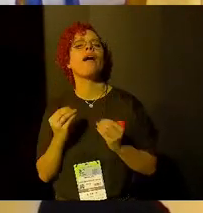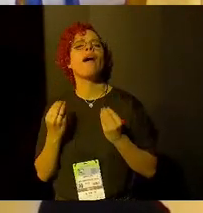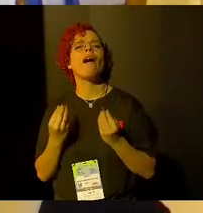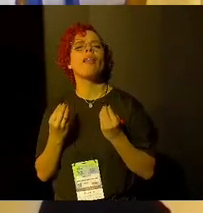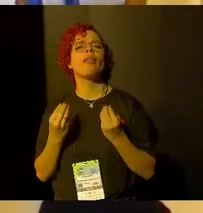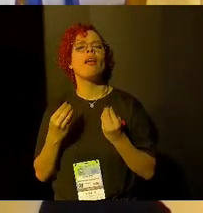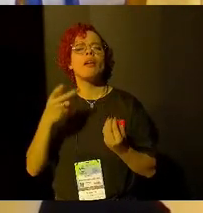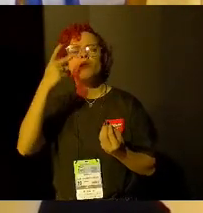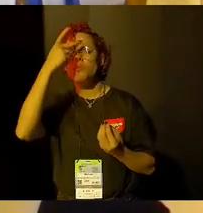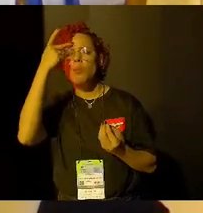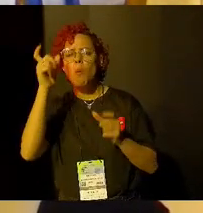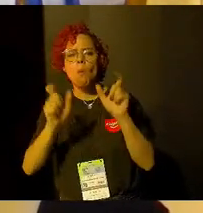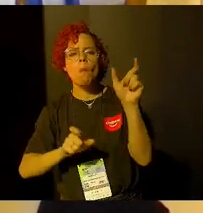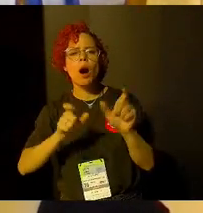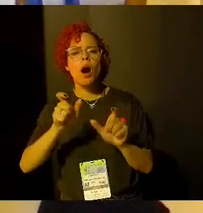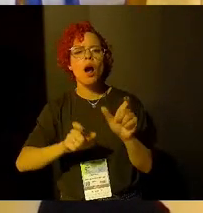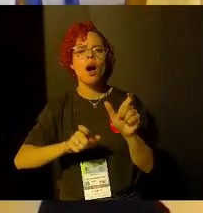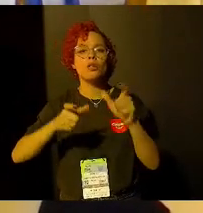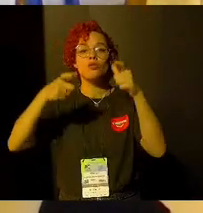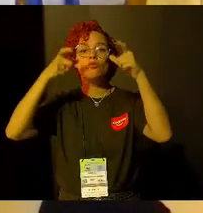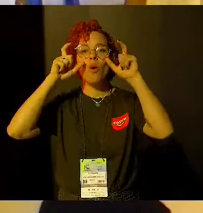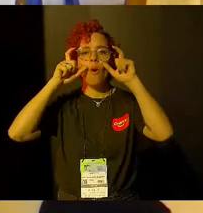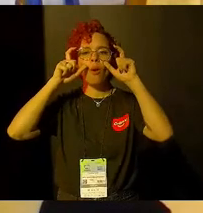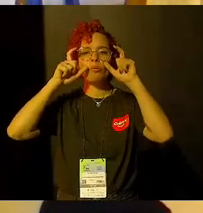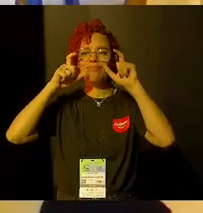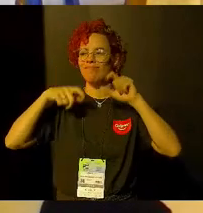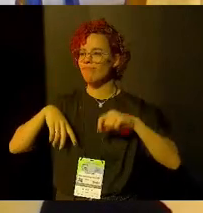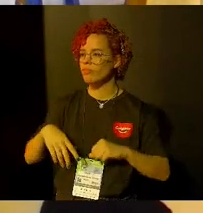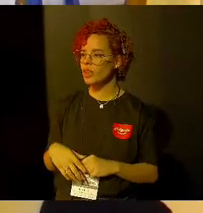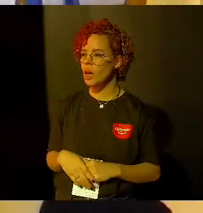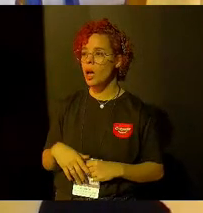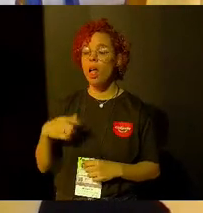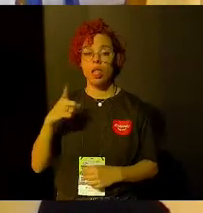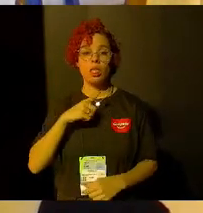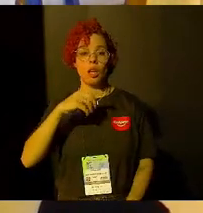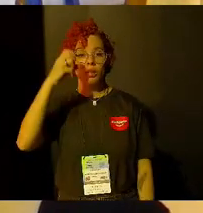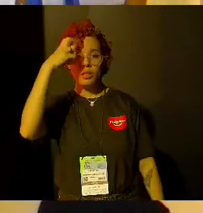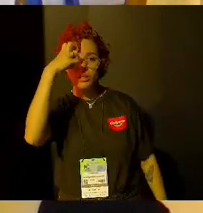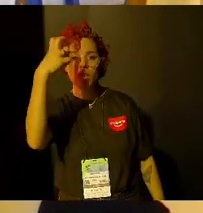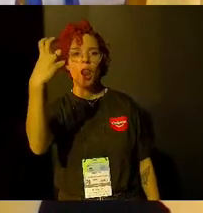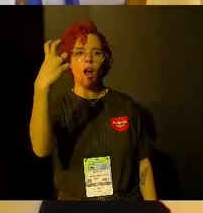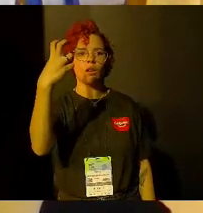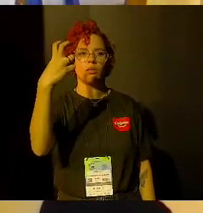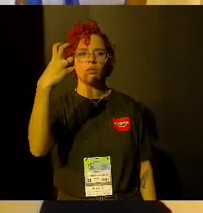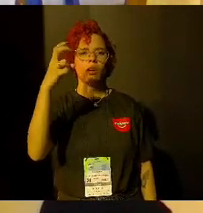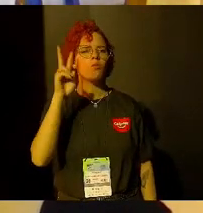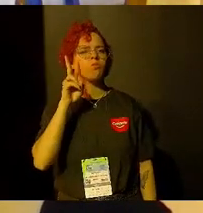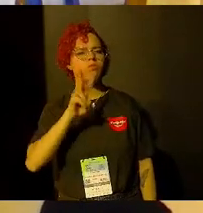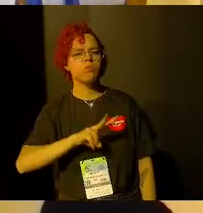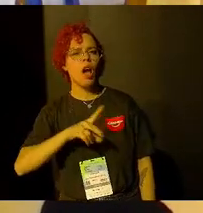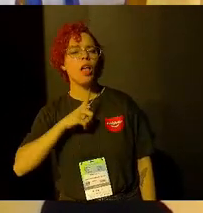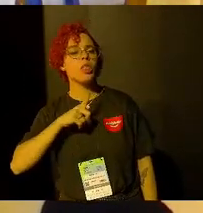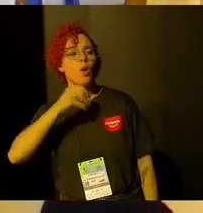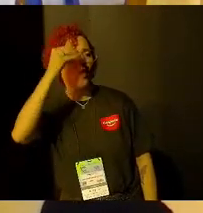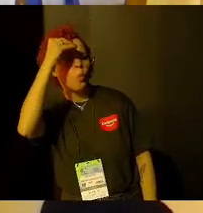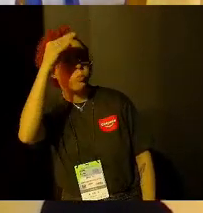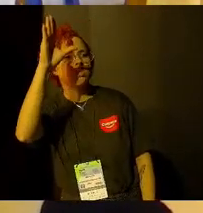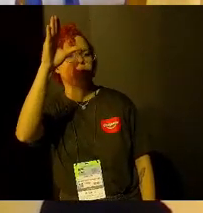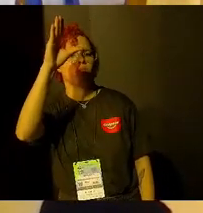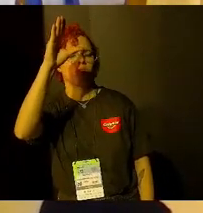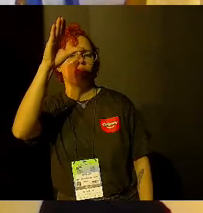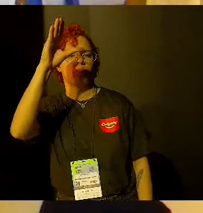antes de precisar dizer algo Eu já bato o olho e falo tem intelecto eu já bato o olho e digo tem conhecimento